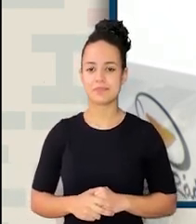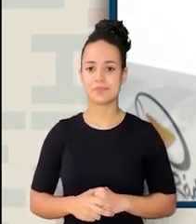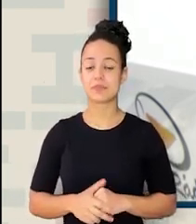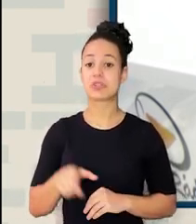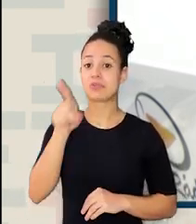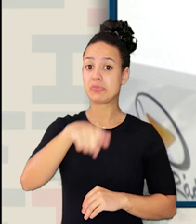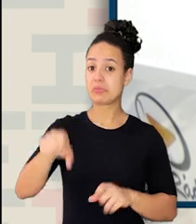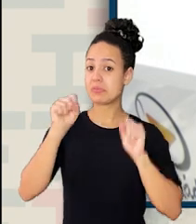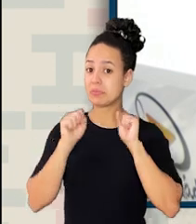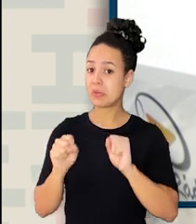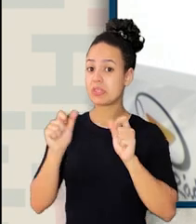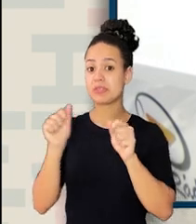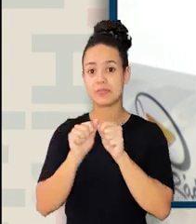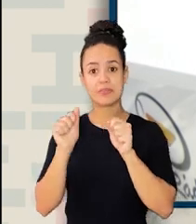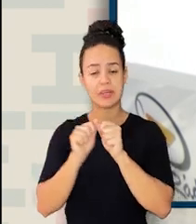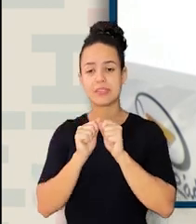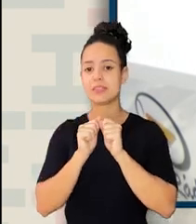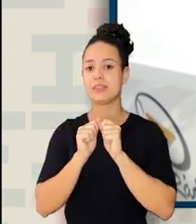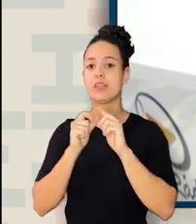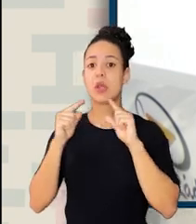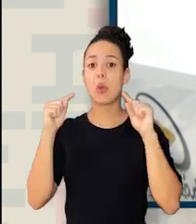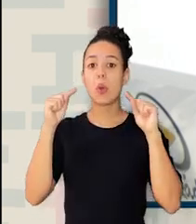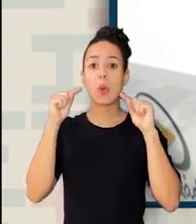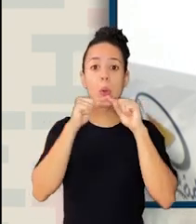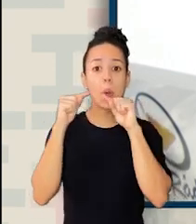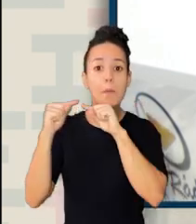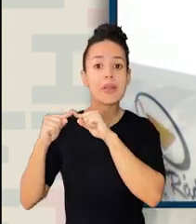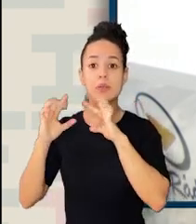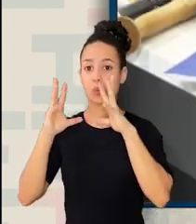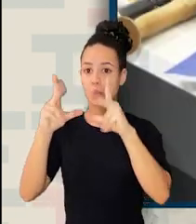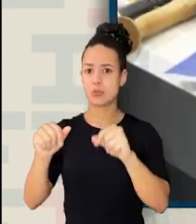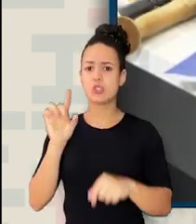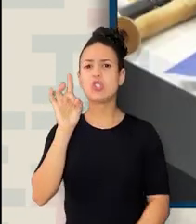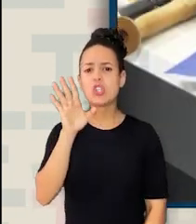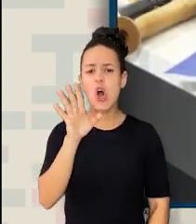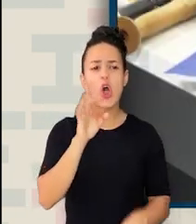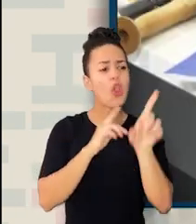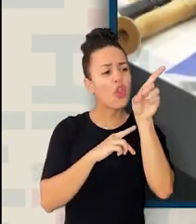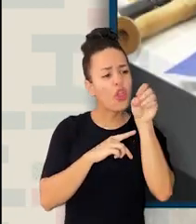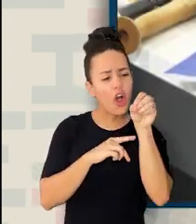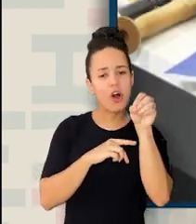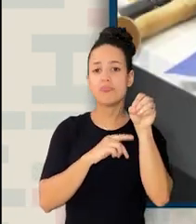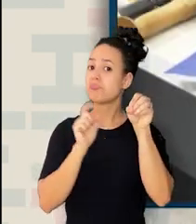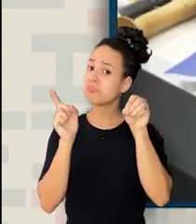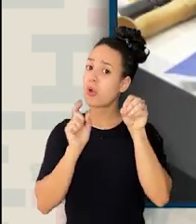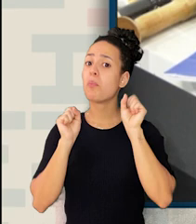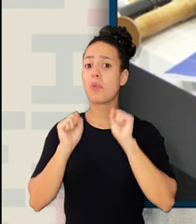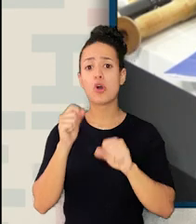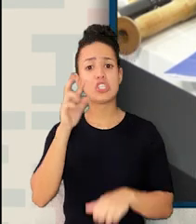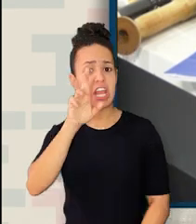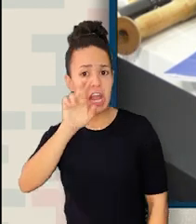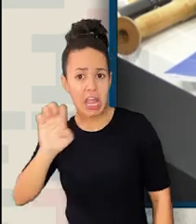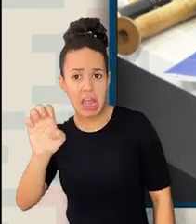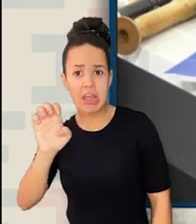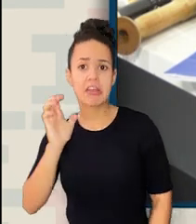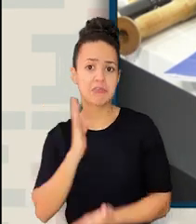Você pode fazer isso com todas as combinações, não apenas começando na nota Dó, você pode começar na nota Ré.